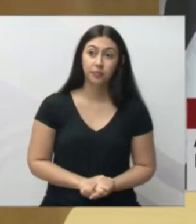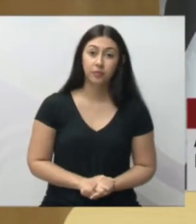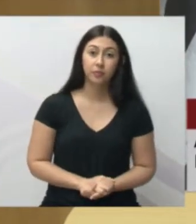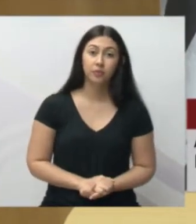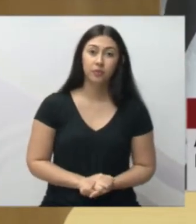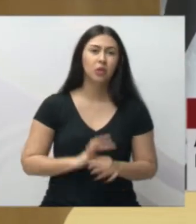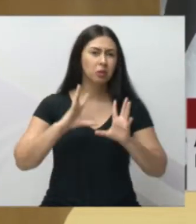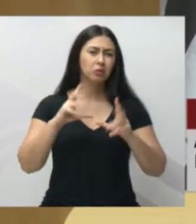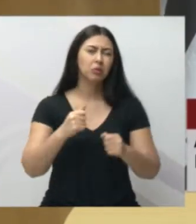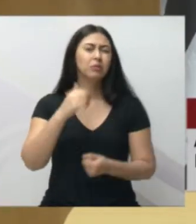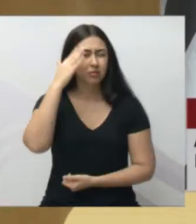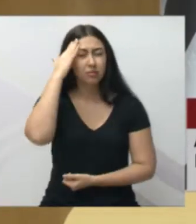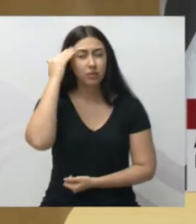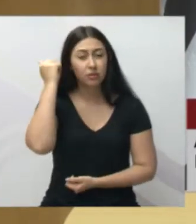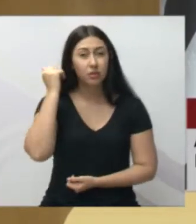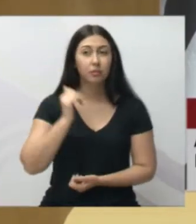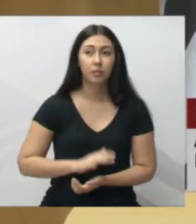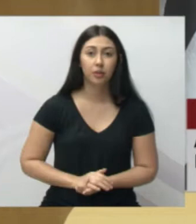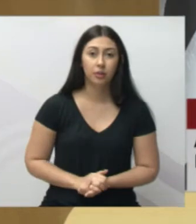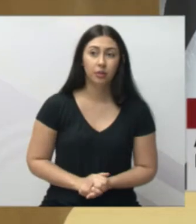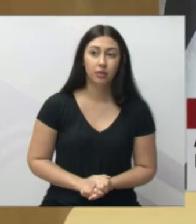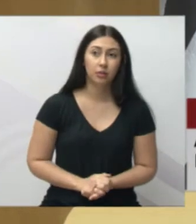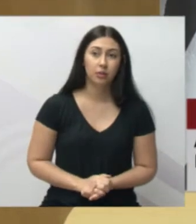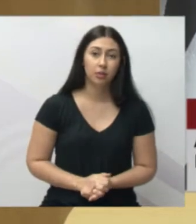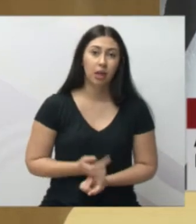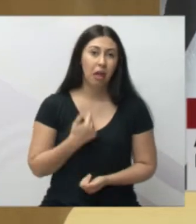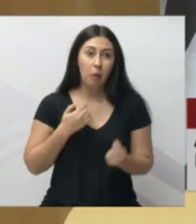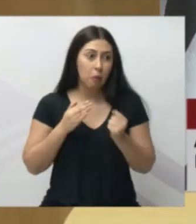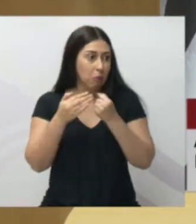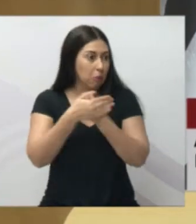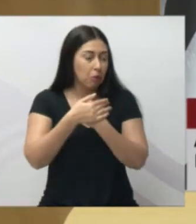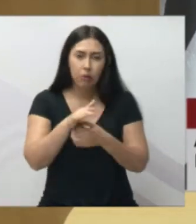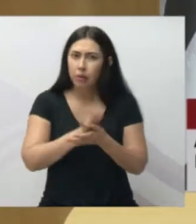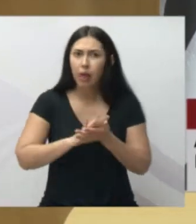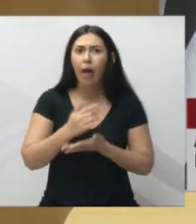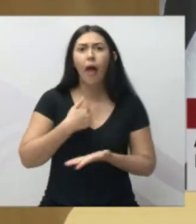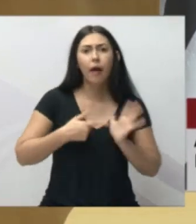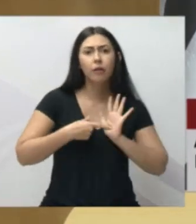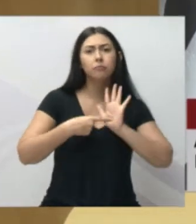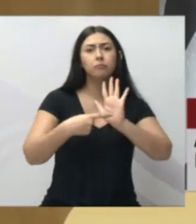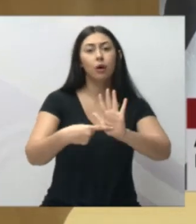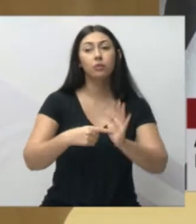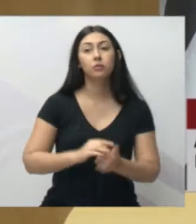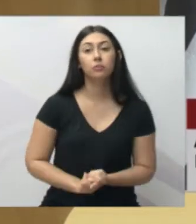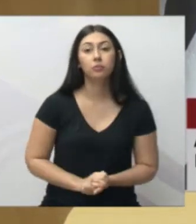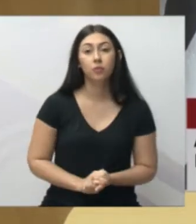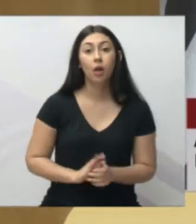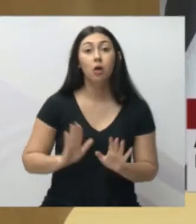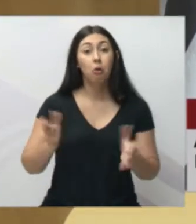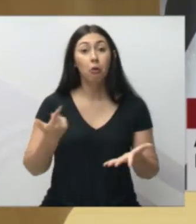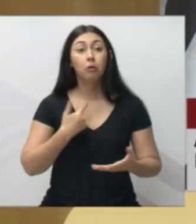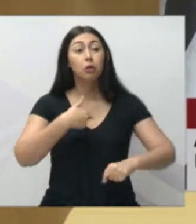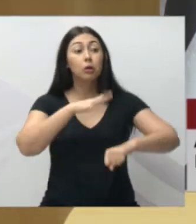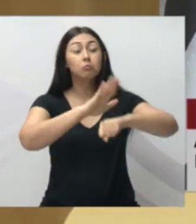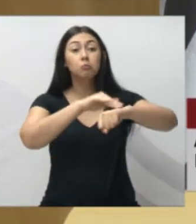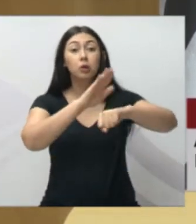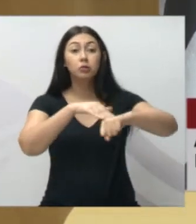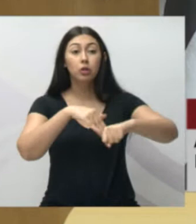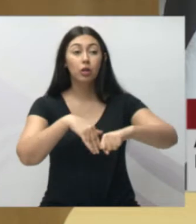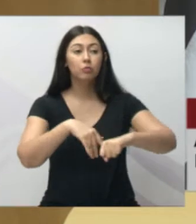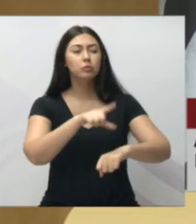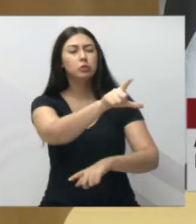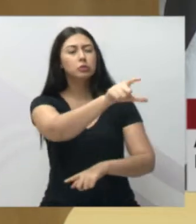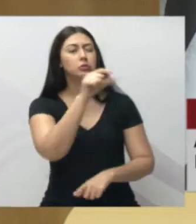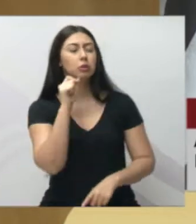todos sabem, e eu não escondo isso. Quando eu vou chamar um assessor para compor